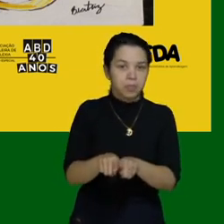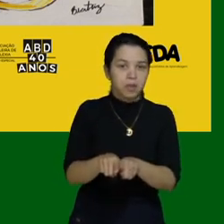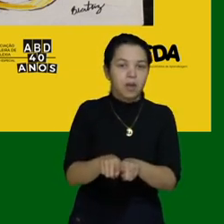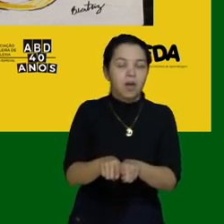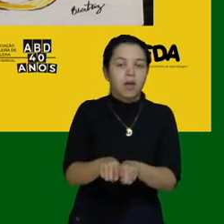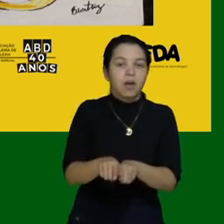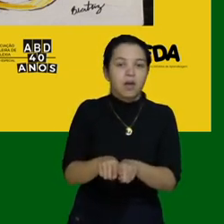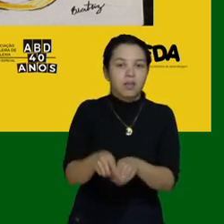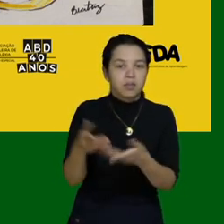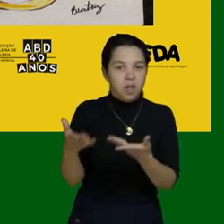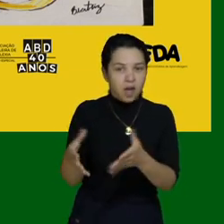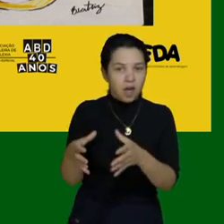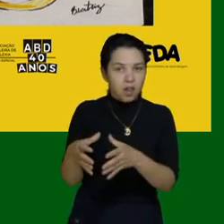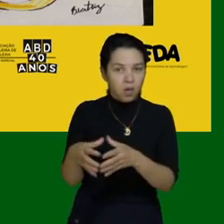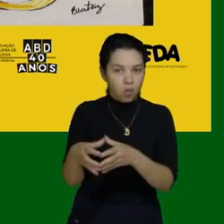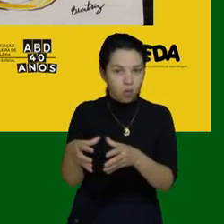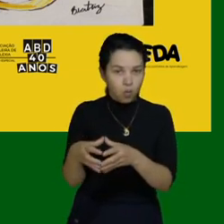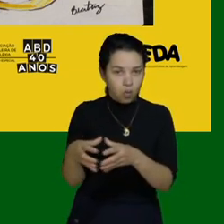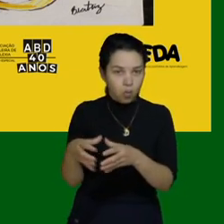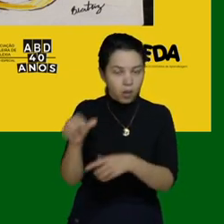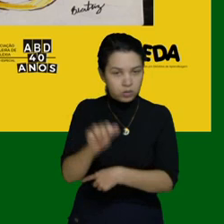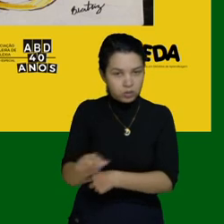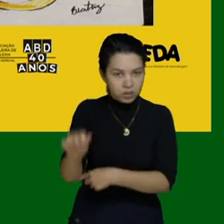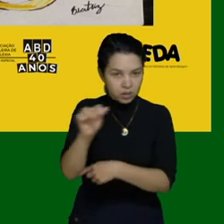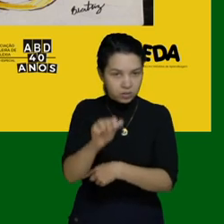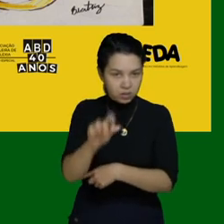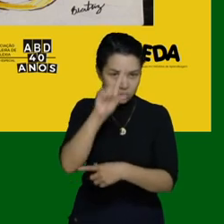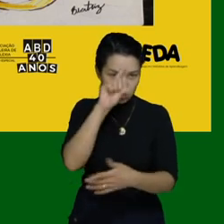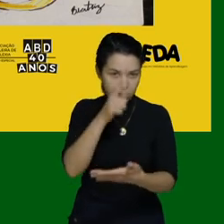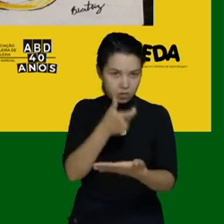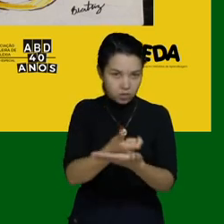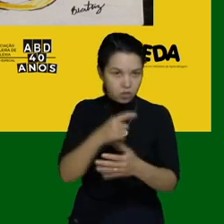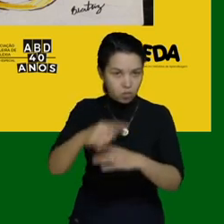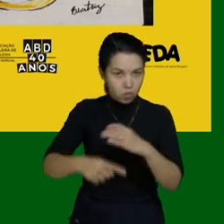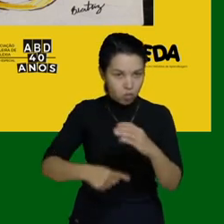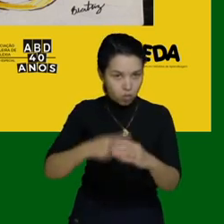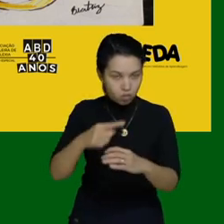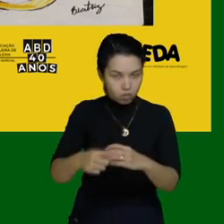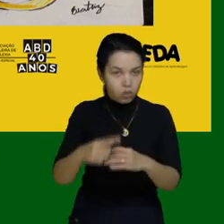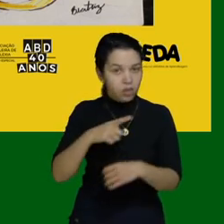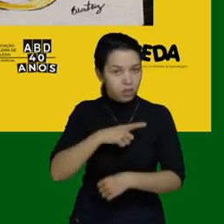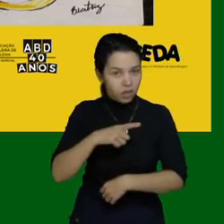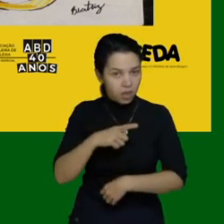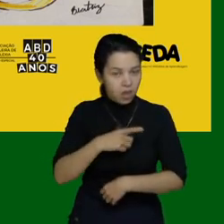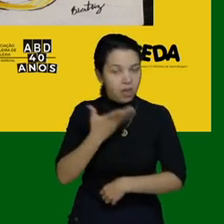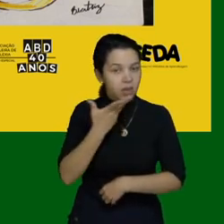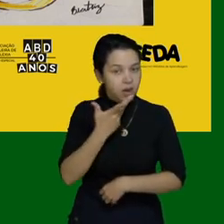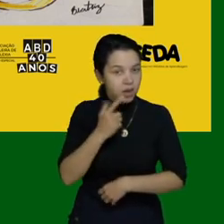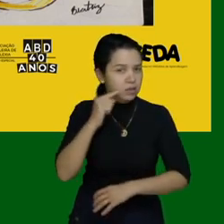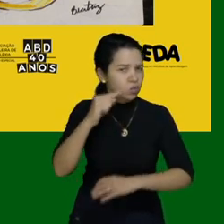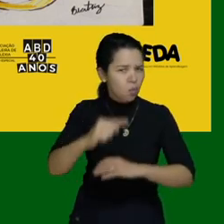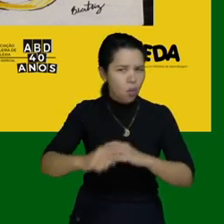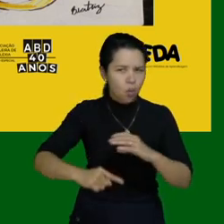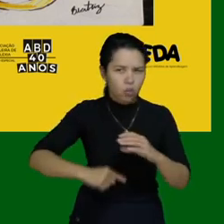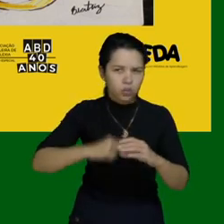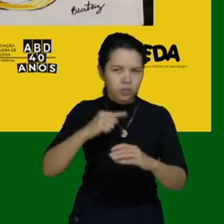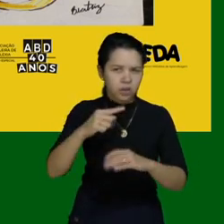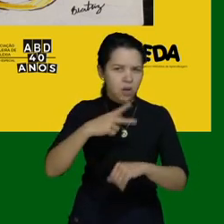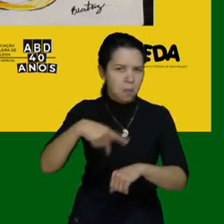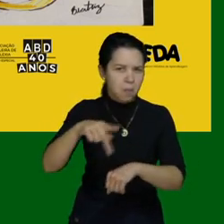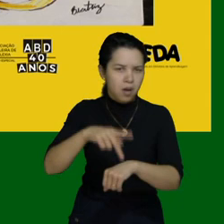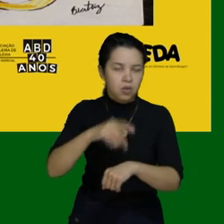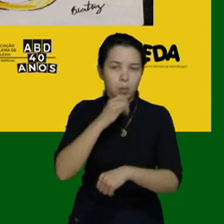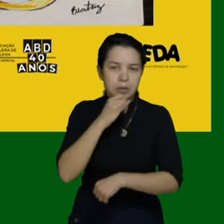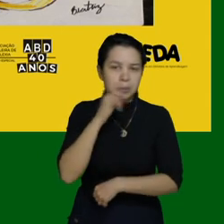a nossa avaliação é válida no mundo inteiro então a gente recebe criança do mundo inteiro para fazer avaliação se um pai vai morar por exemplo nos Estados